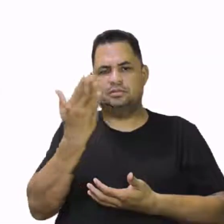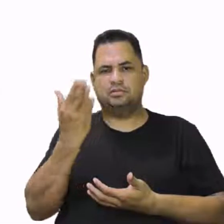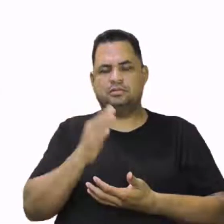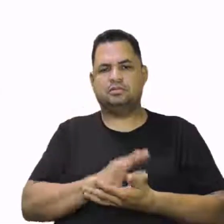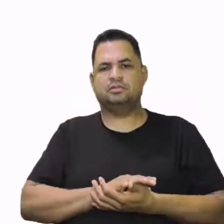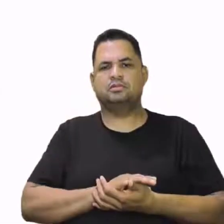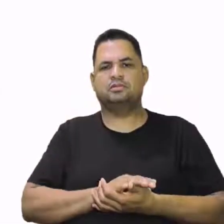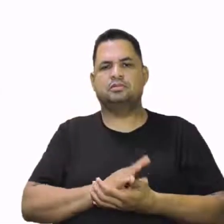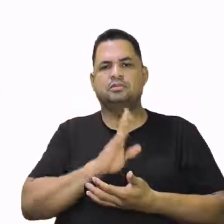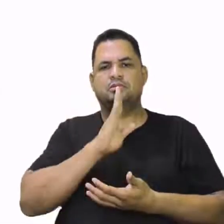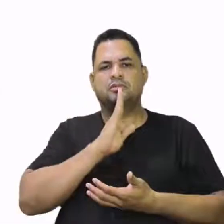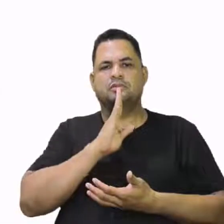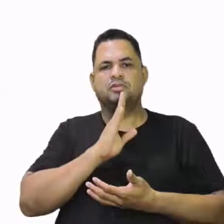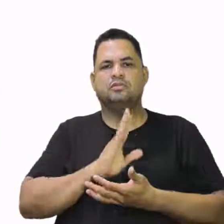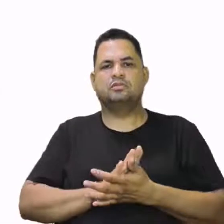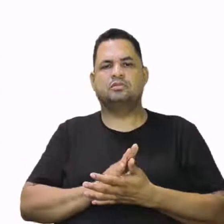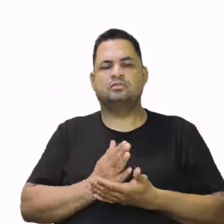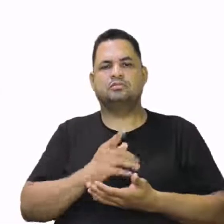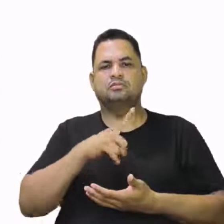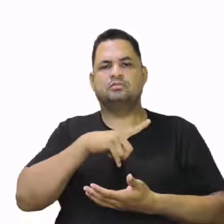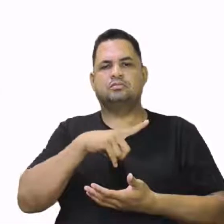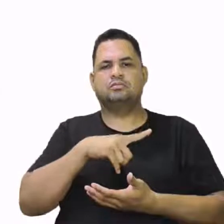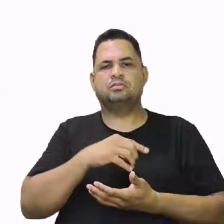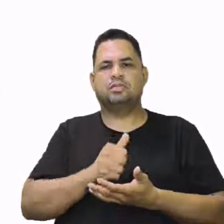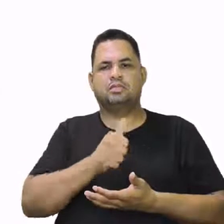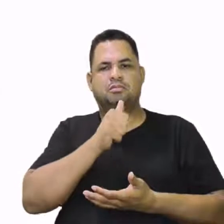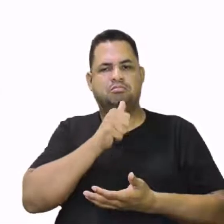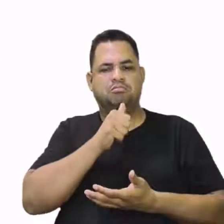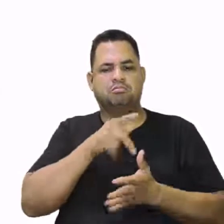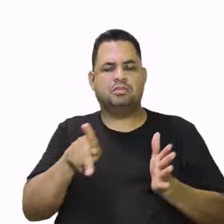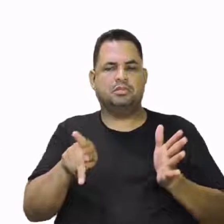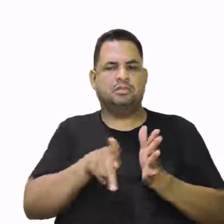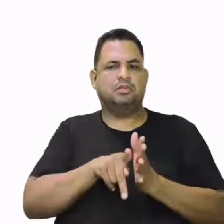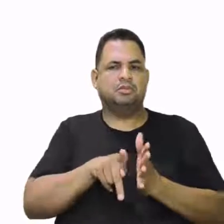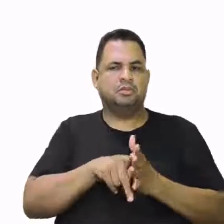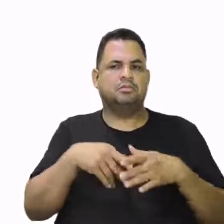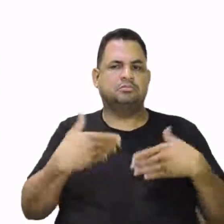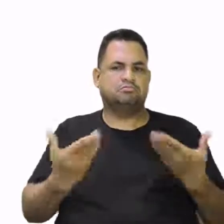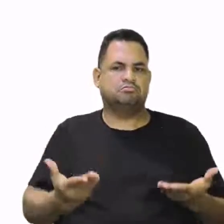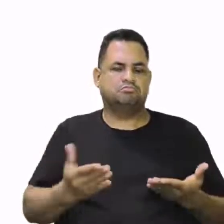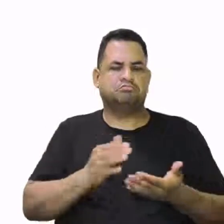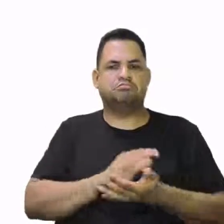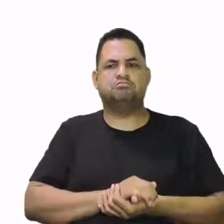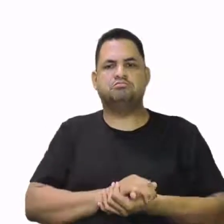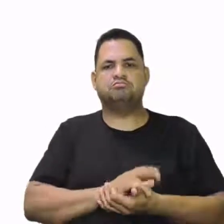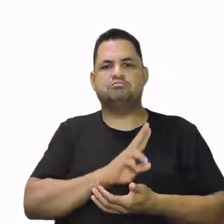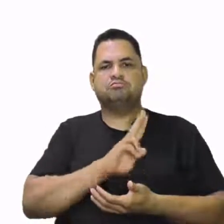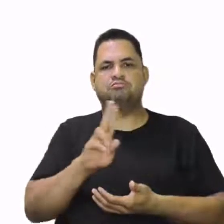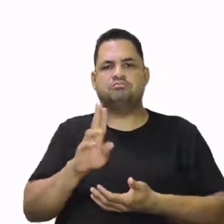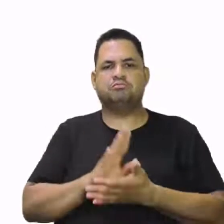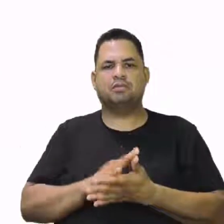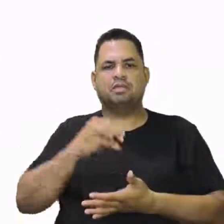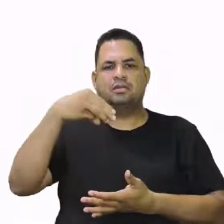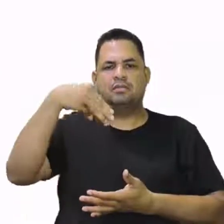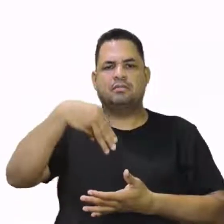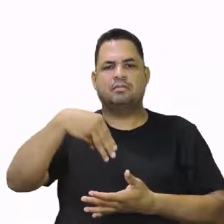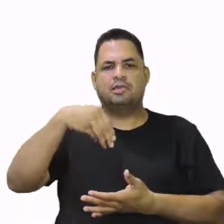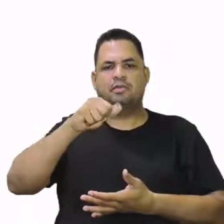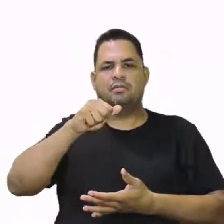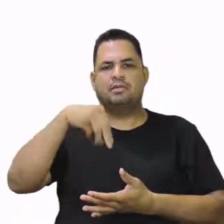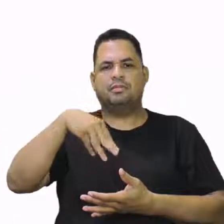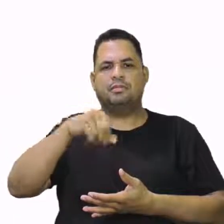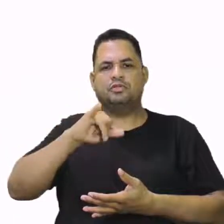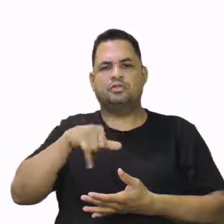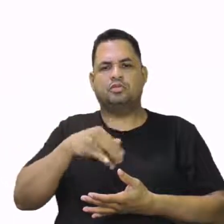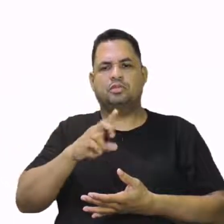é conhecida por ter uma bebida típica. E olha o nome dela. Mamajuana.